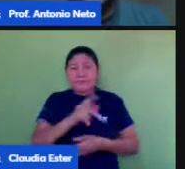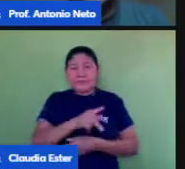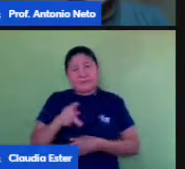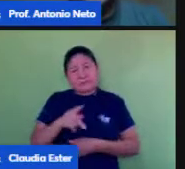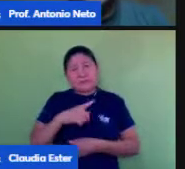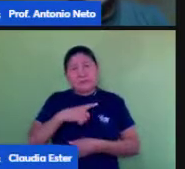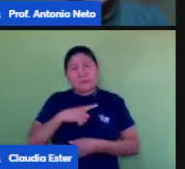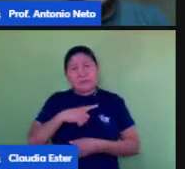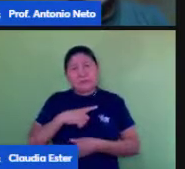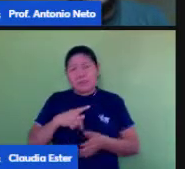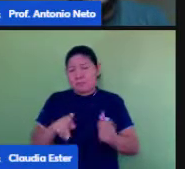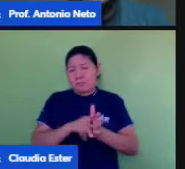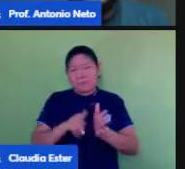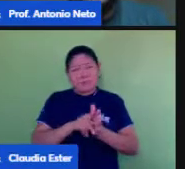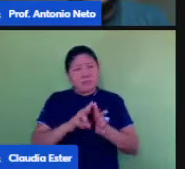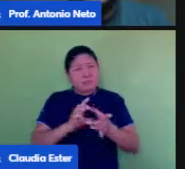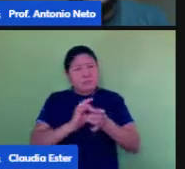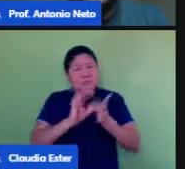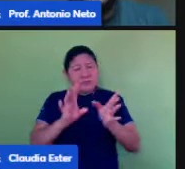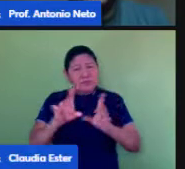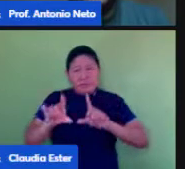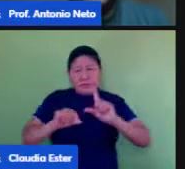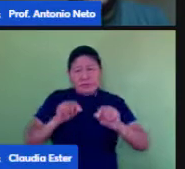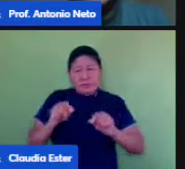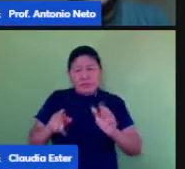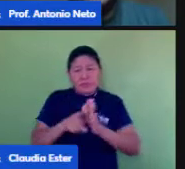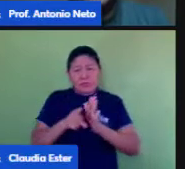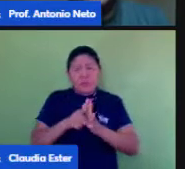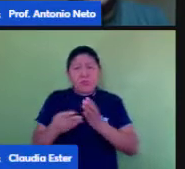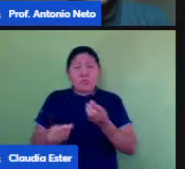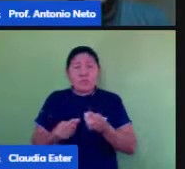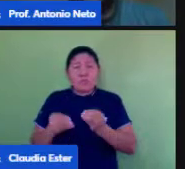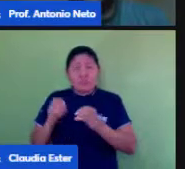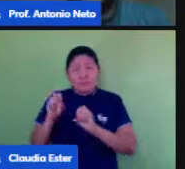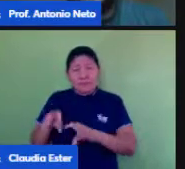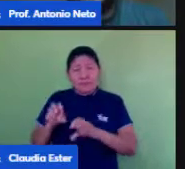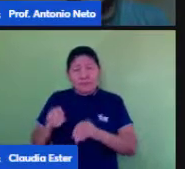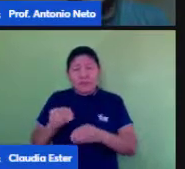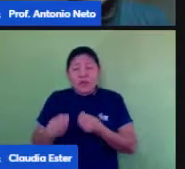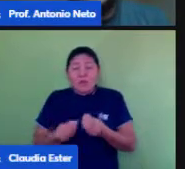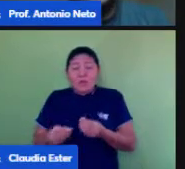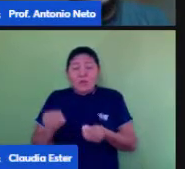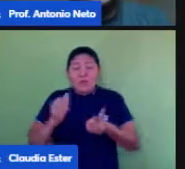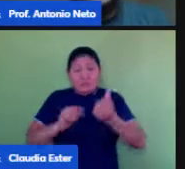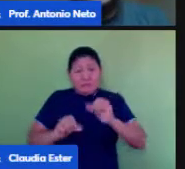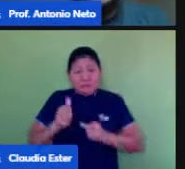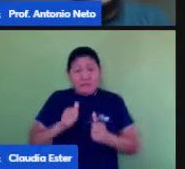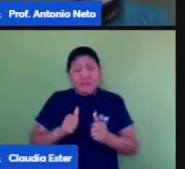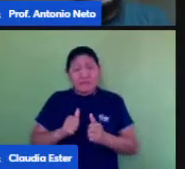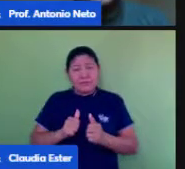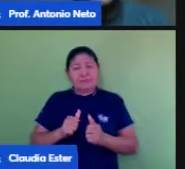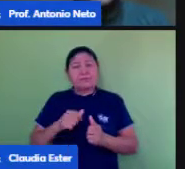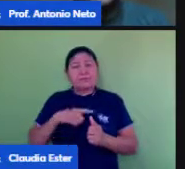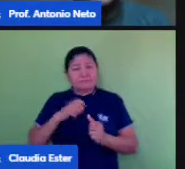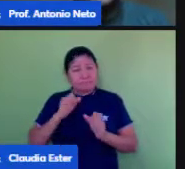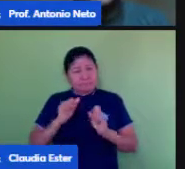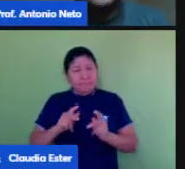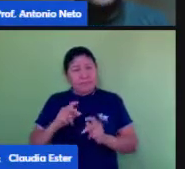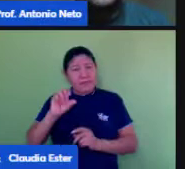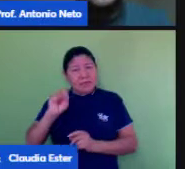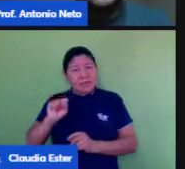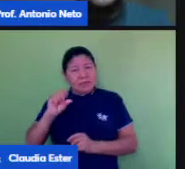ser desenvolvida de acordo com a realidade. Lembrando que a SDI não é um método, é uma